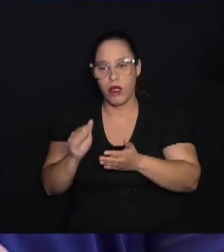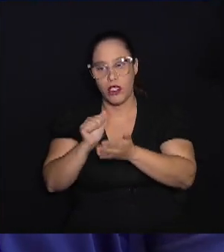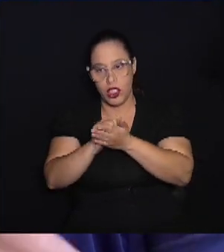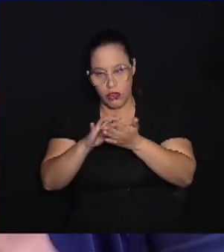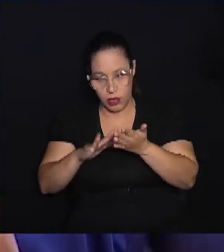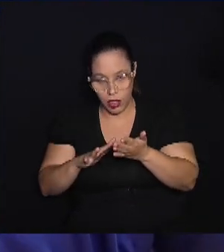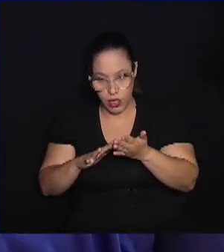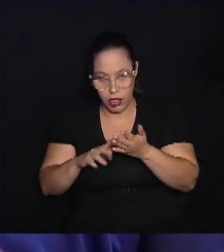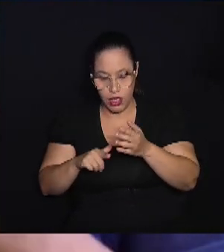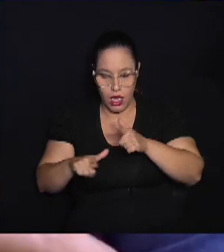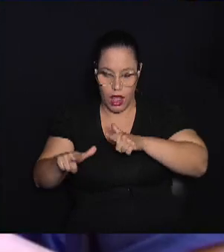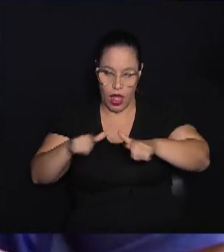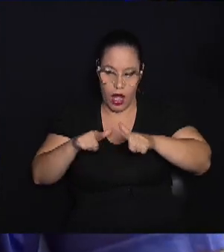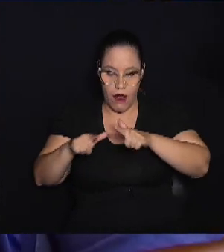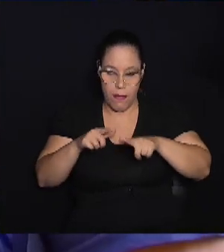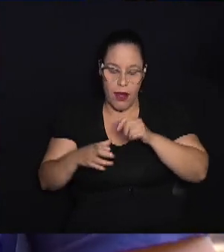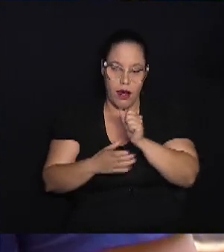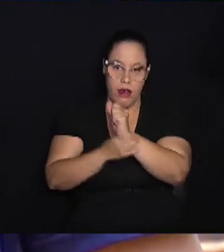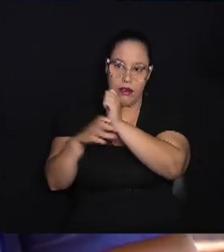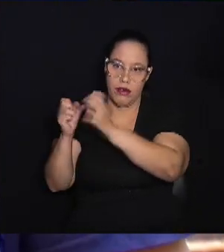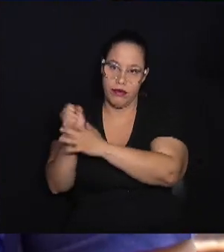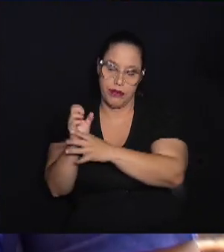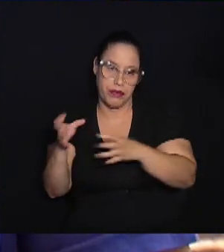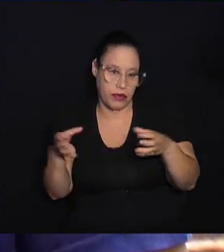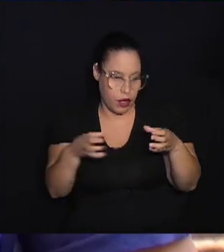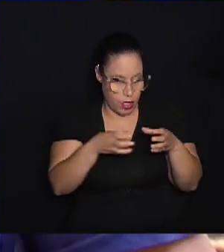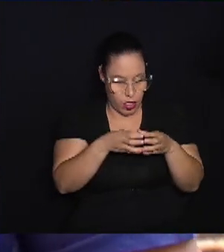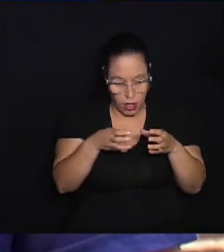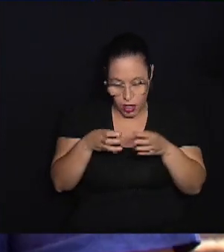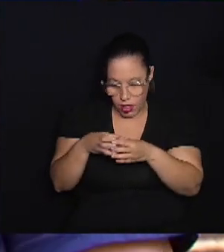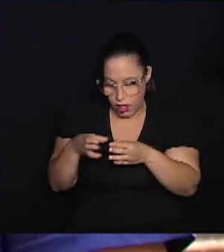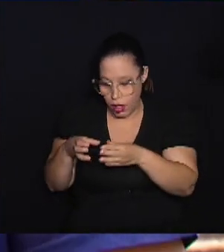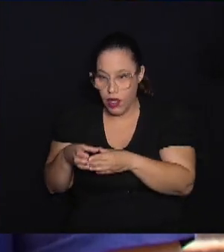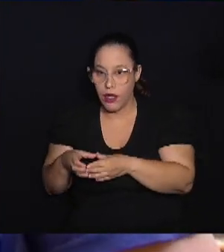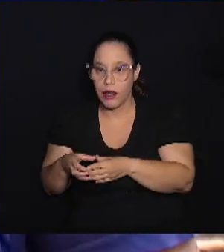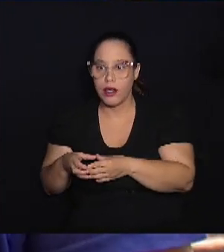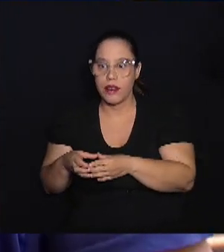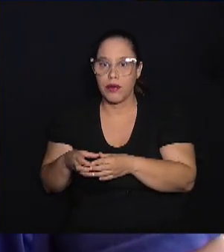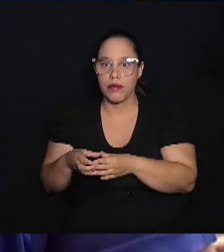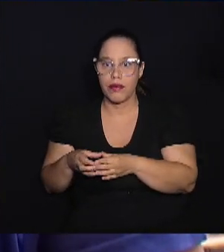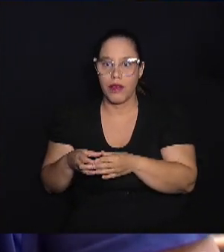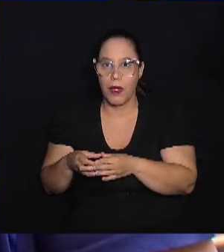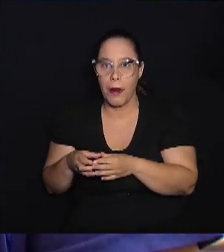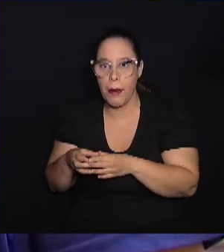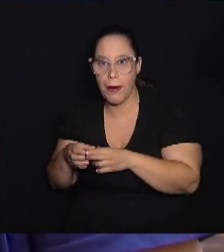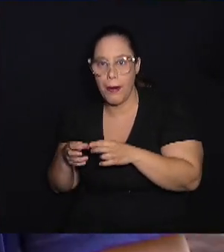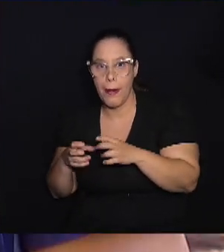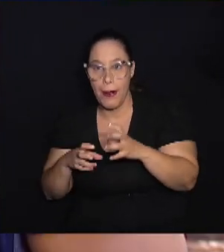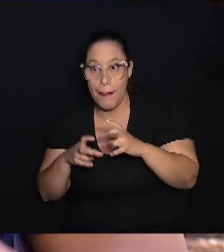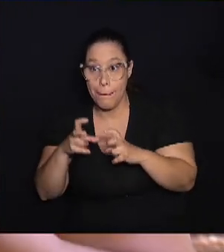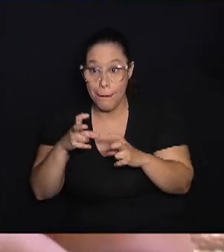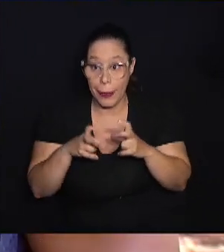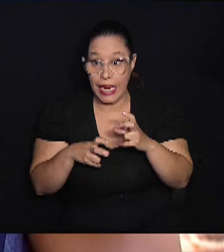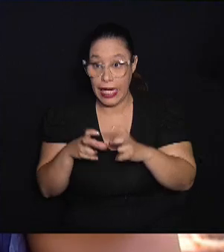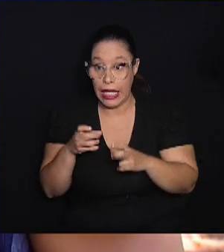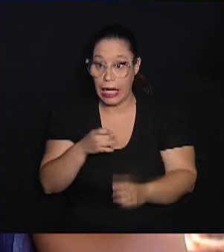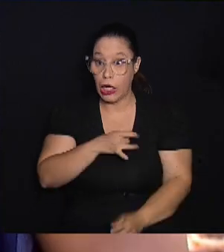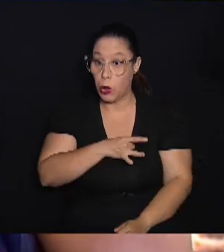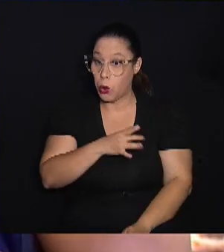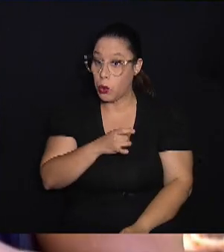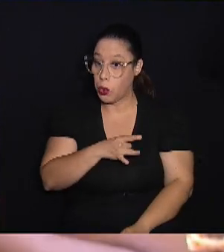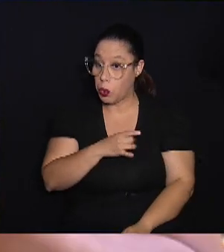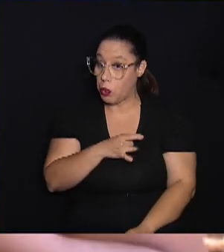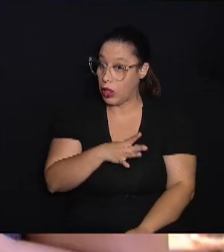que trabalha a coordenação motora, trabalha em equipe, trabalha muito essa briga contra o medo das crianças. É um